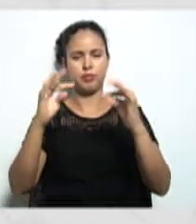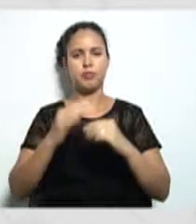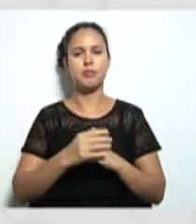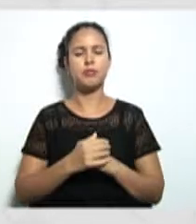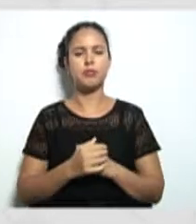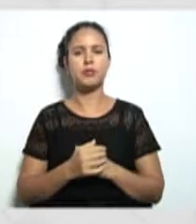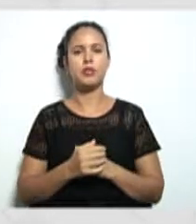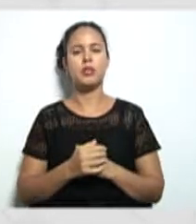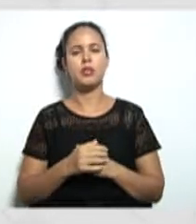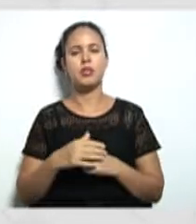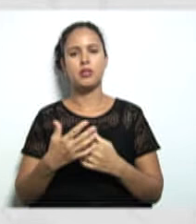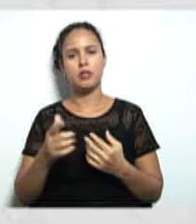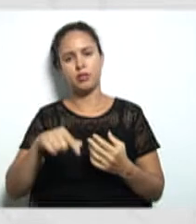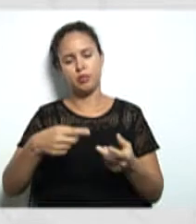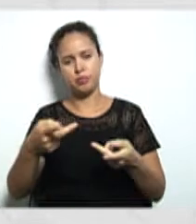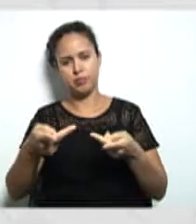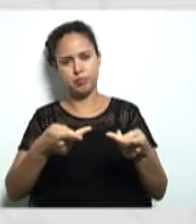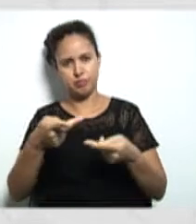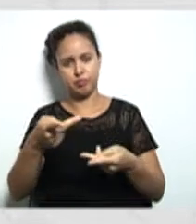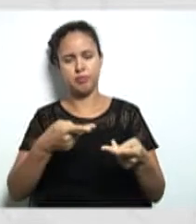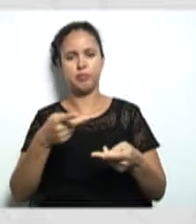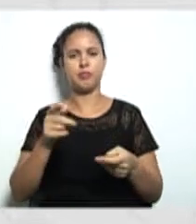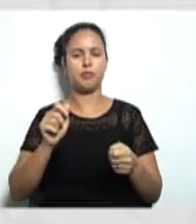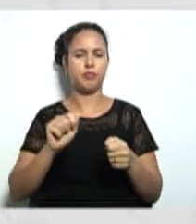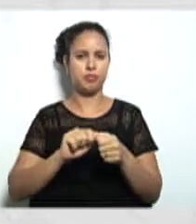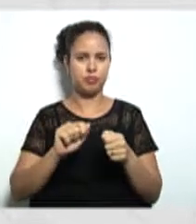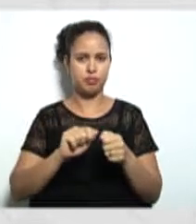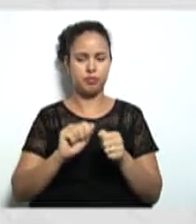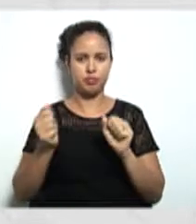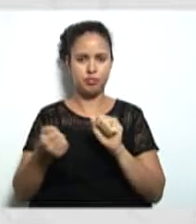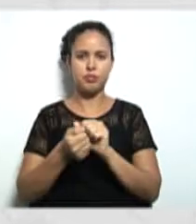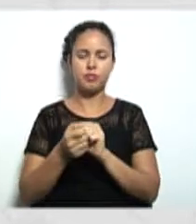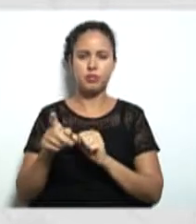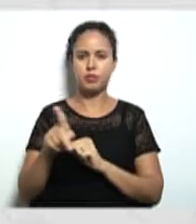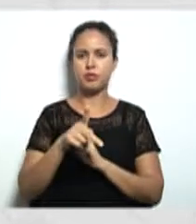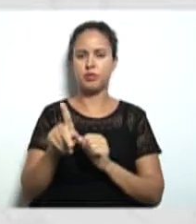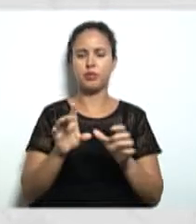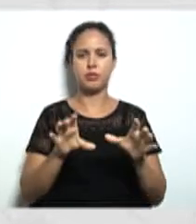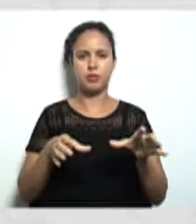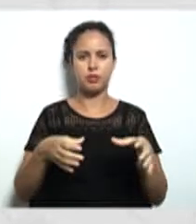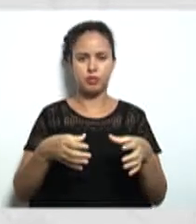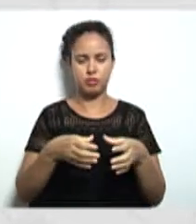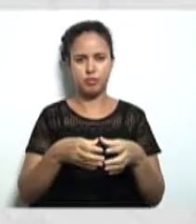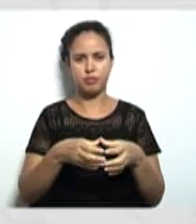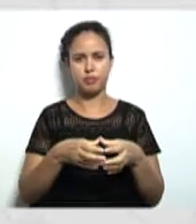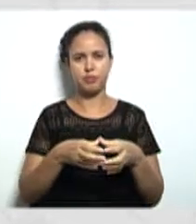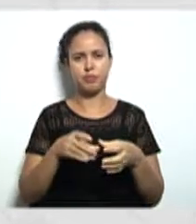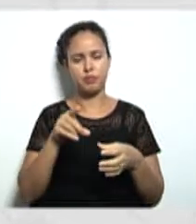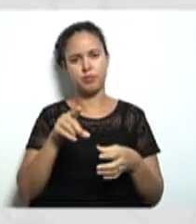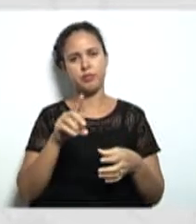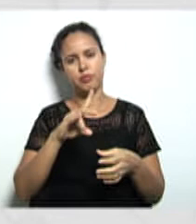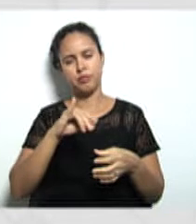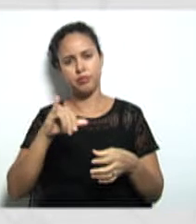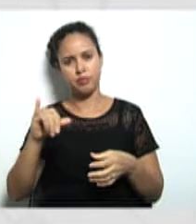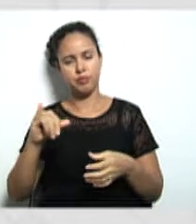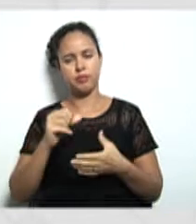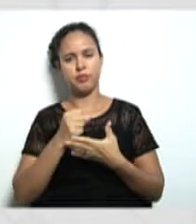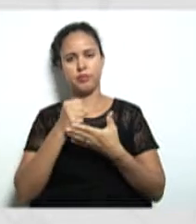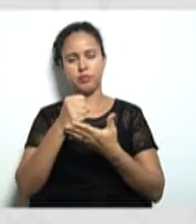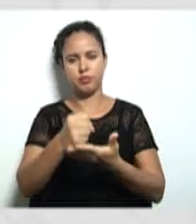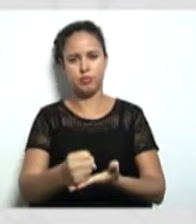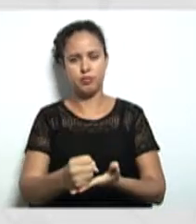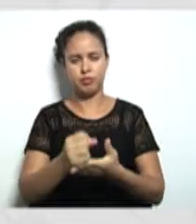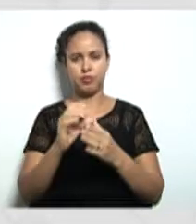Ou seja, né, um projeto também realizado juntamente com o professor, com a equipe, em que você vai ofertar alguma coisa